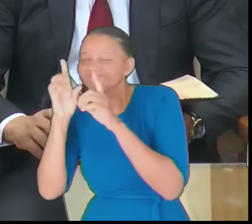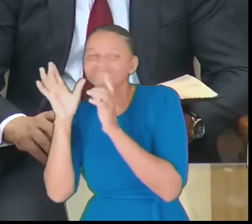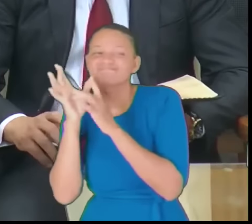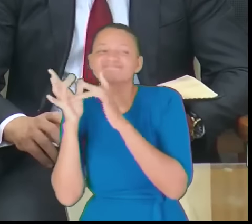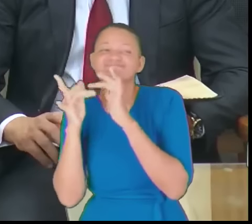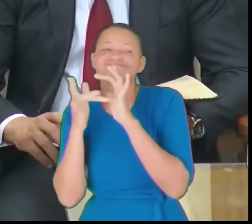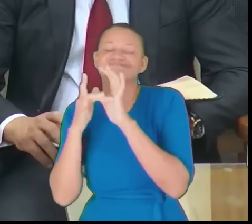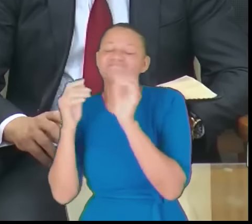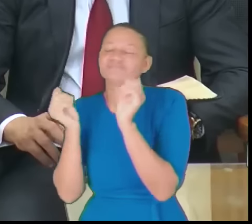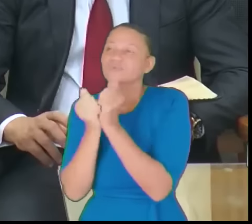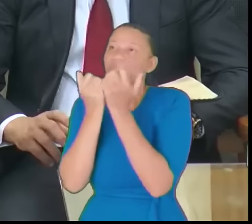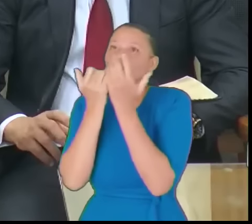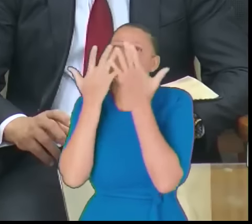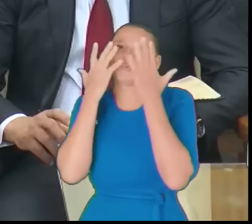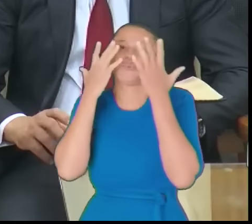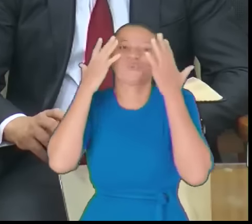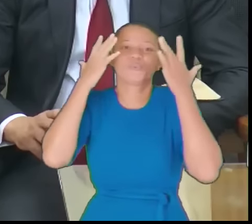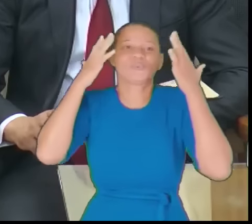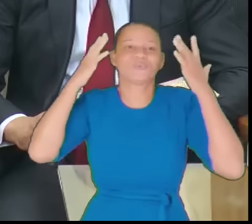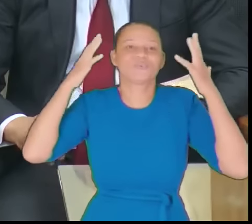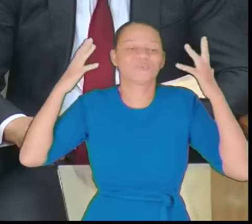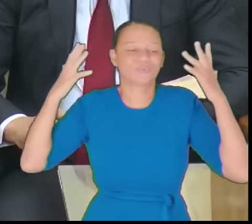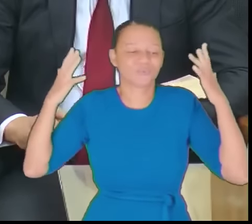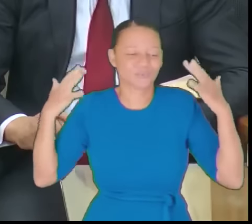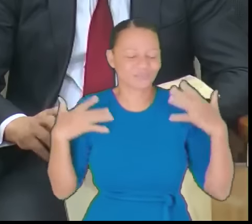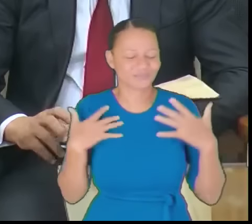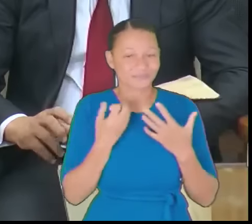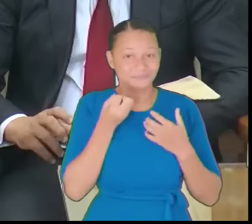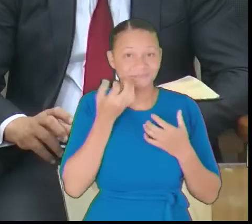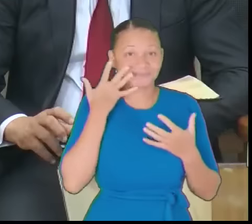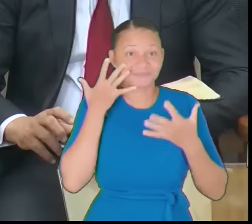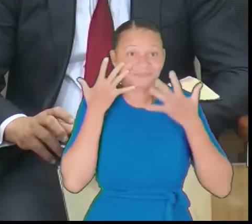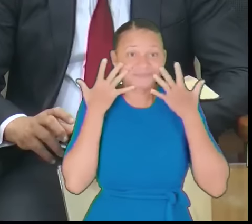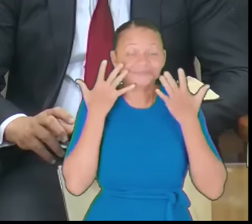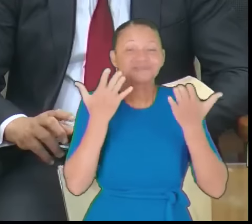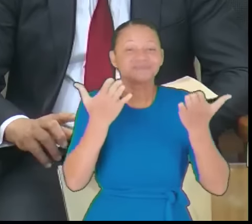aí a glória dele, aí, vai bater no espelho da sua cara.